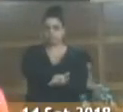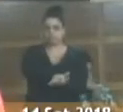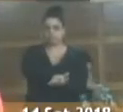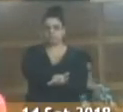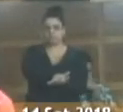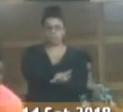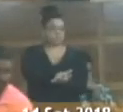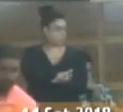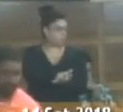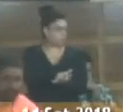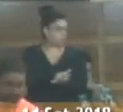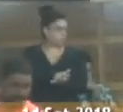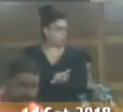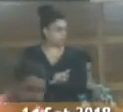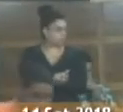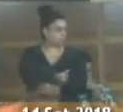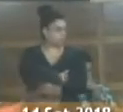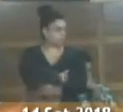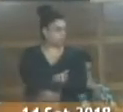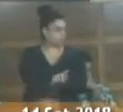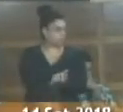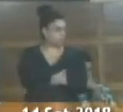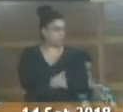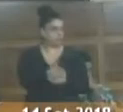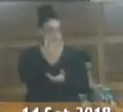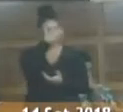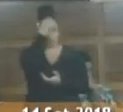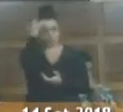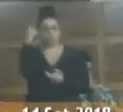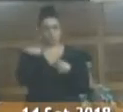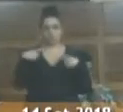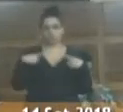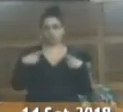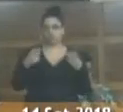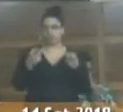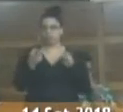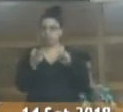pelos diruá, que têm o dinheiro, né,